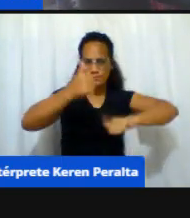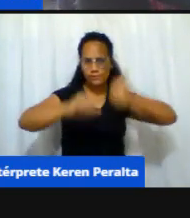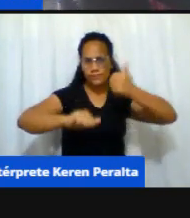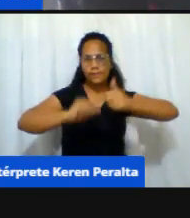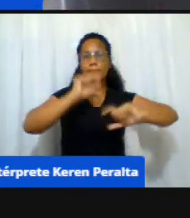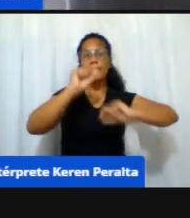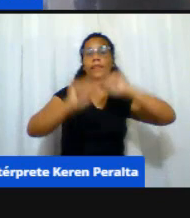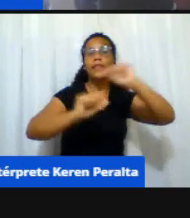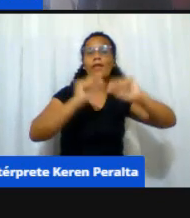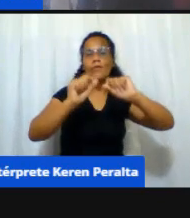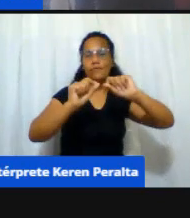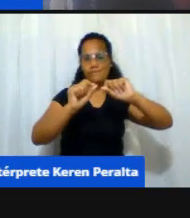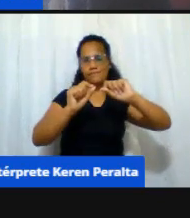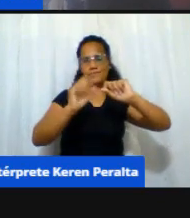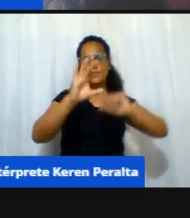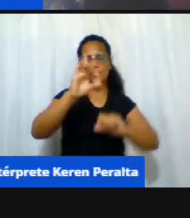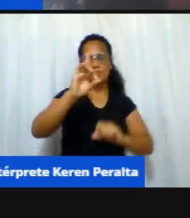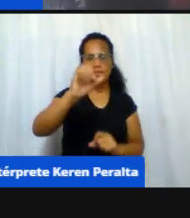DAV,